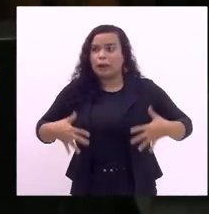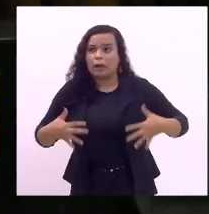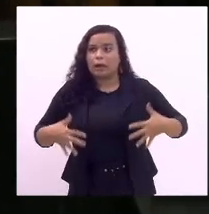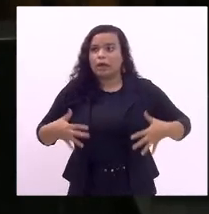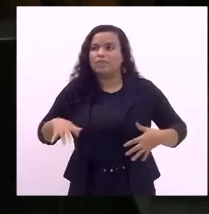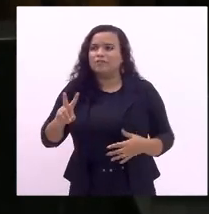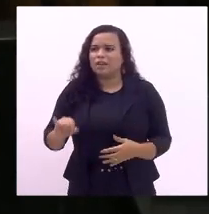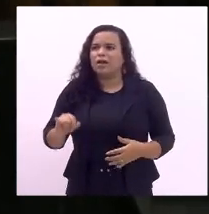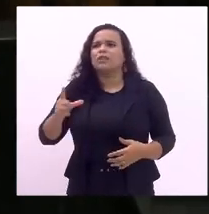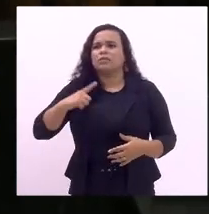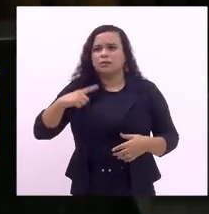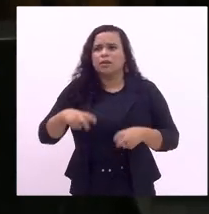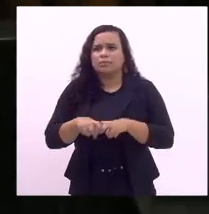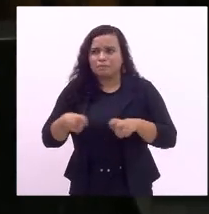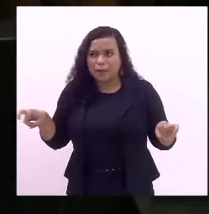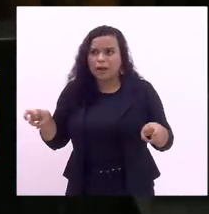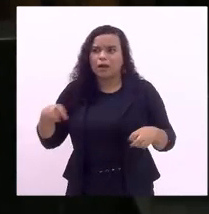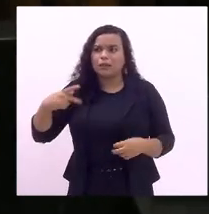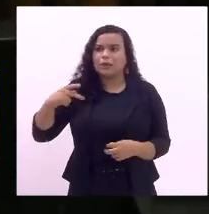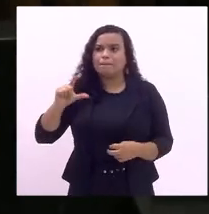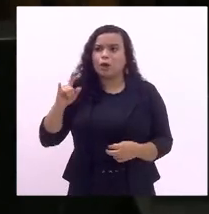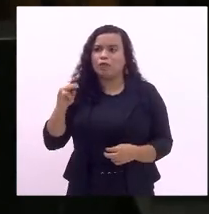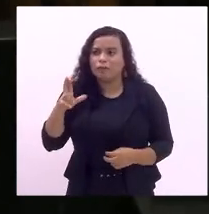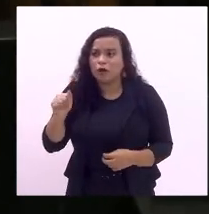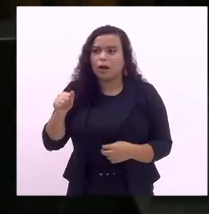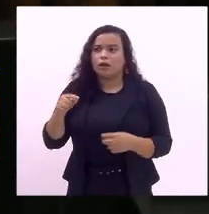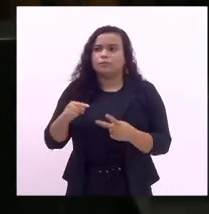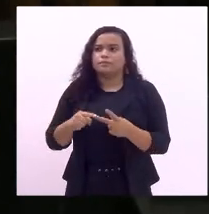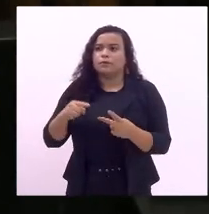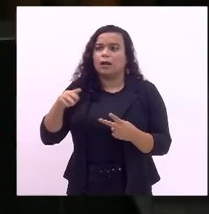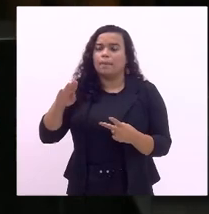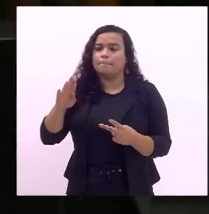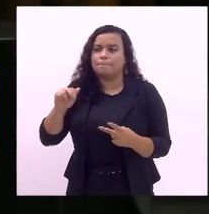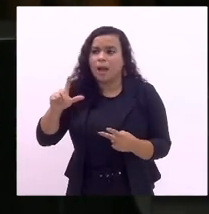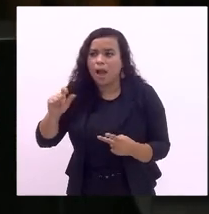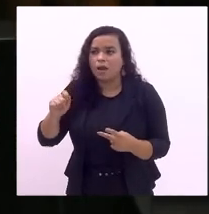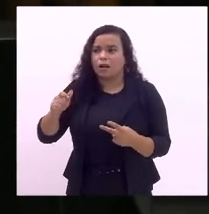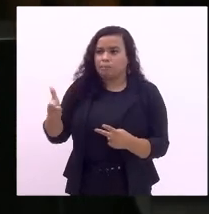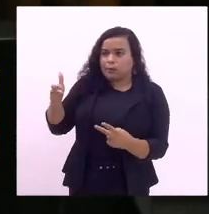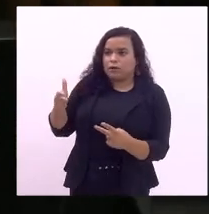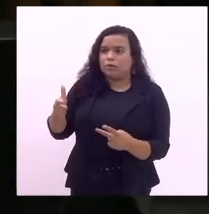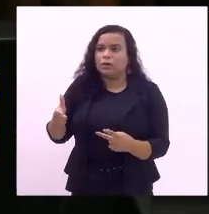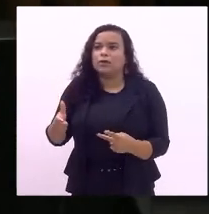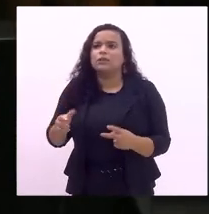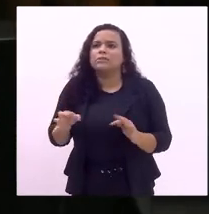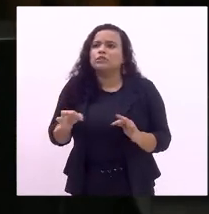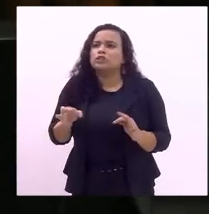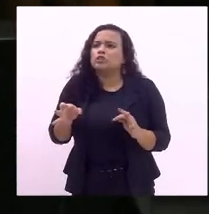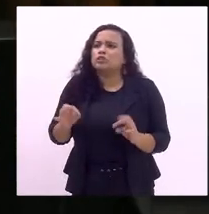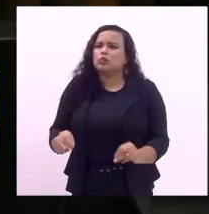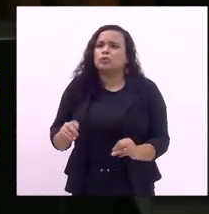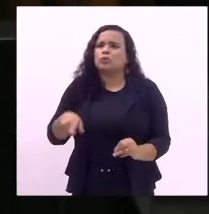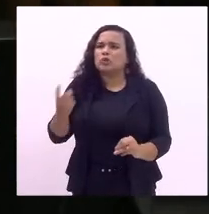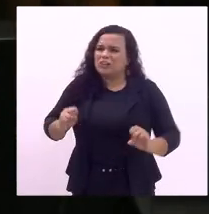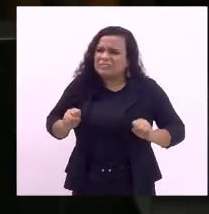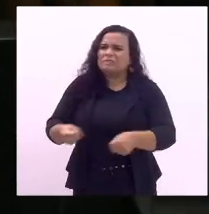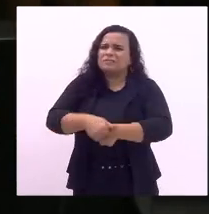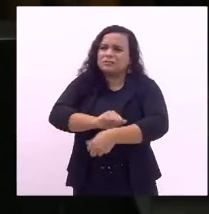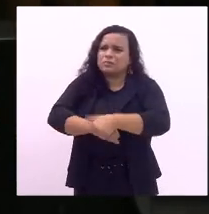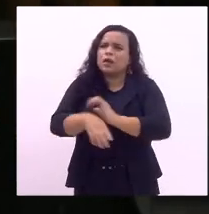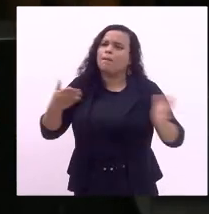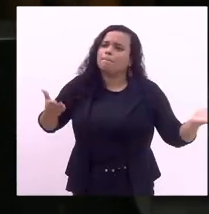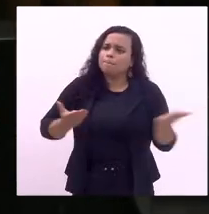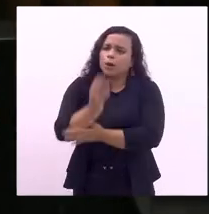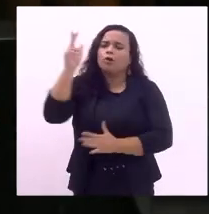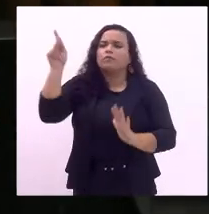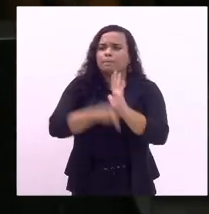tem bancada da pólvora, tem bancada da bala. E custe o que custar, nós vamos aprovar esse projeto